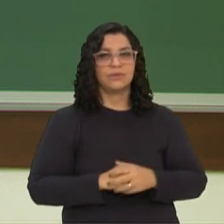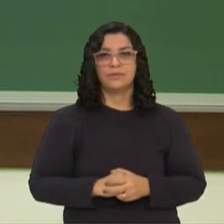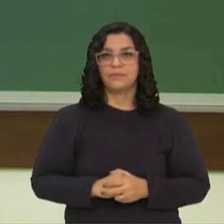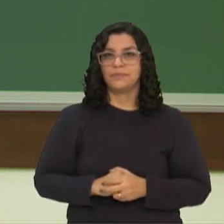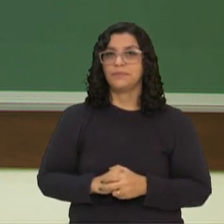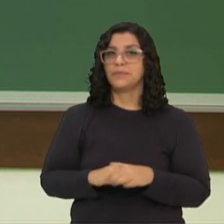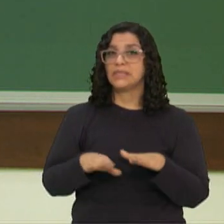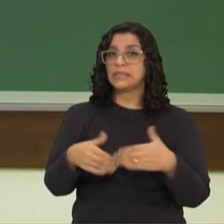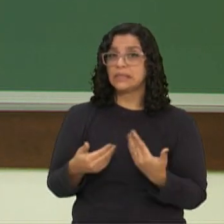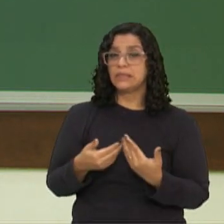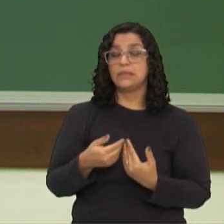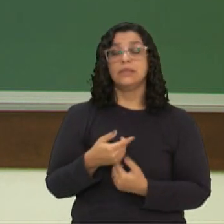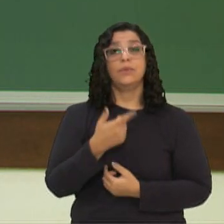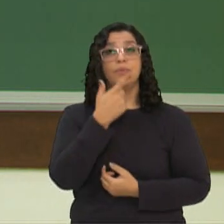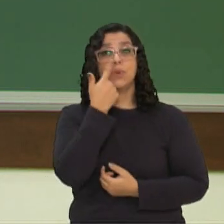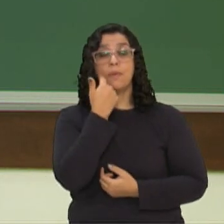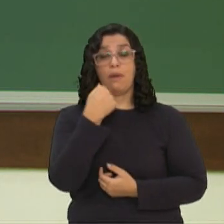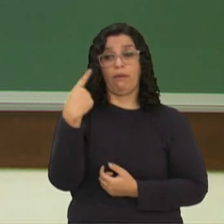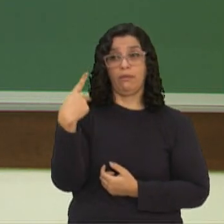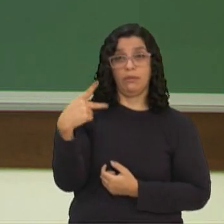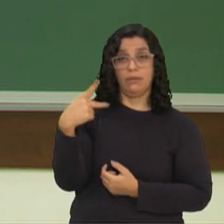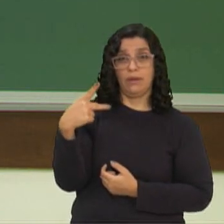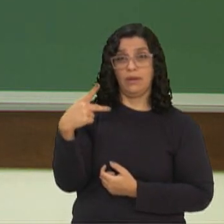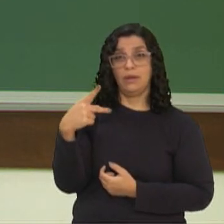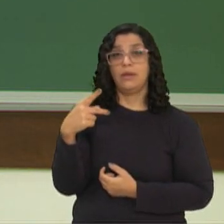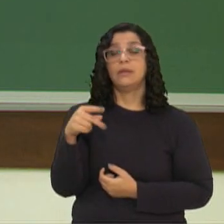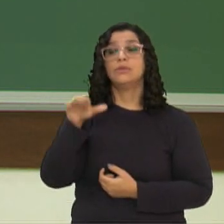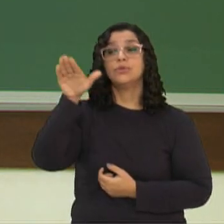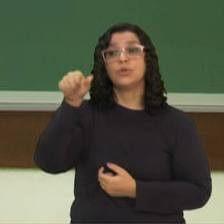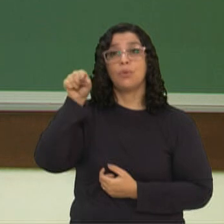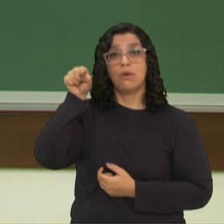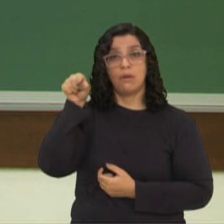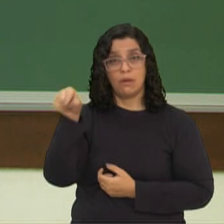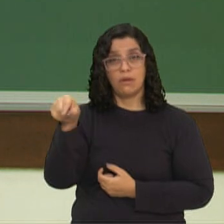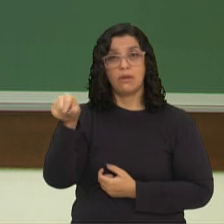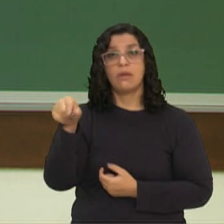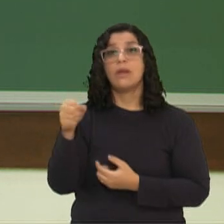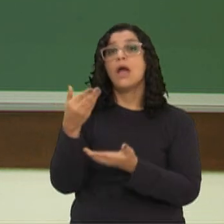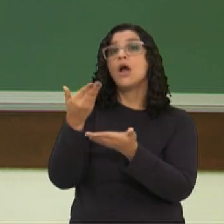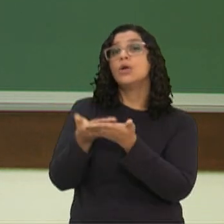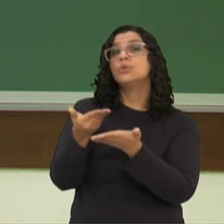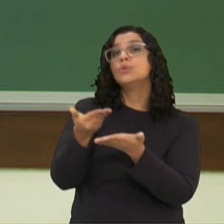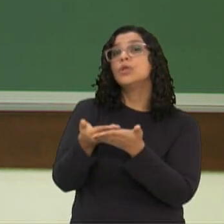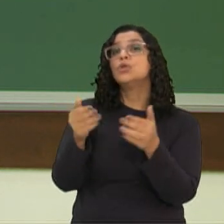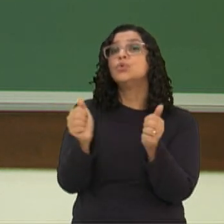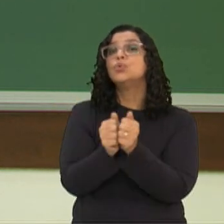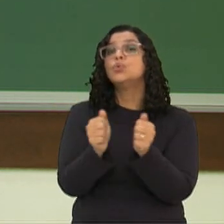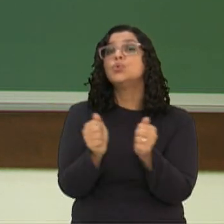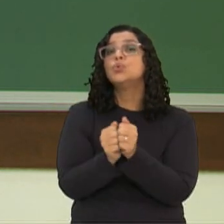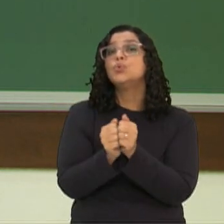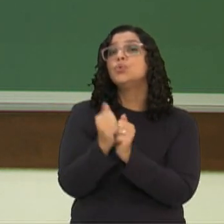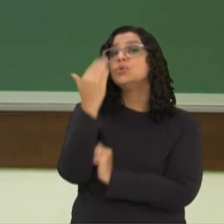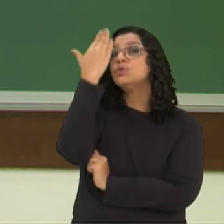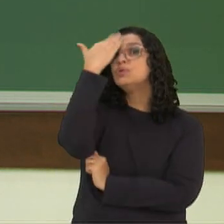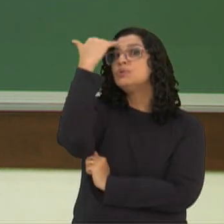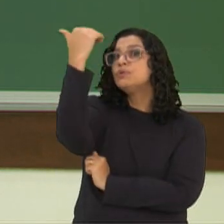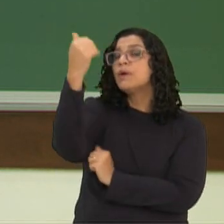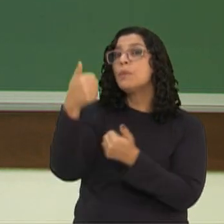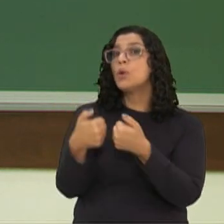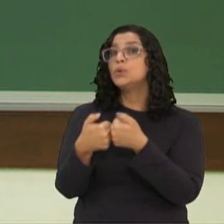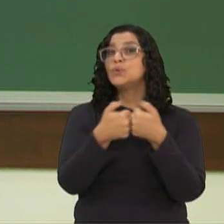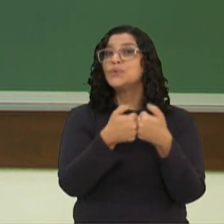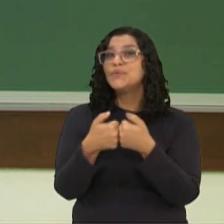Então, o pai de Joule levou ele a estudar junto com o famoso físico lá, o